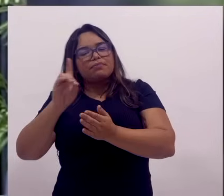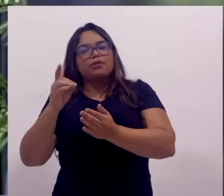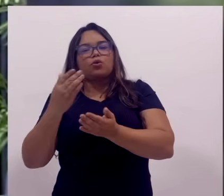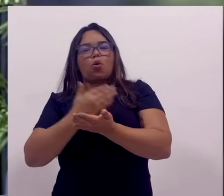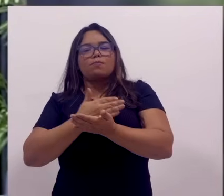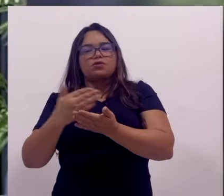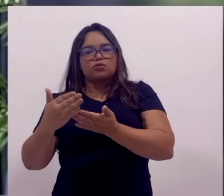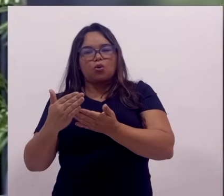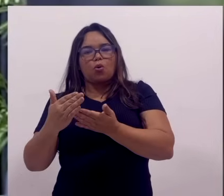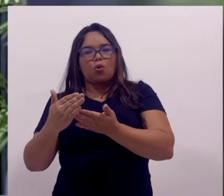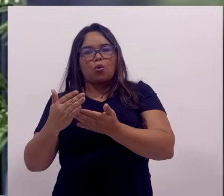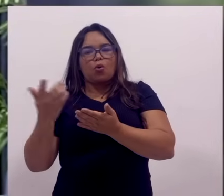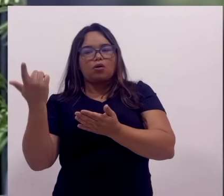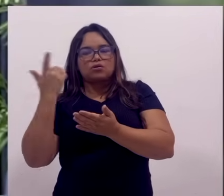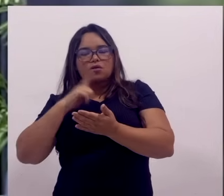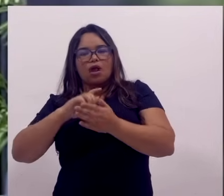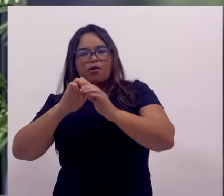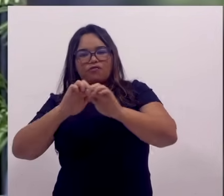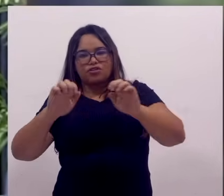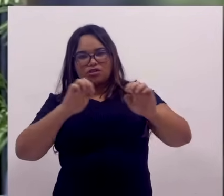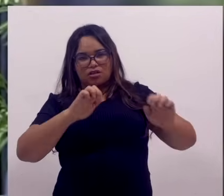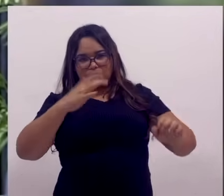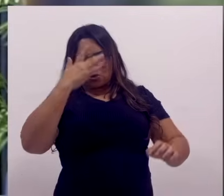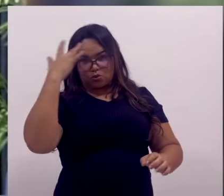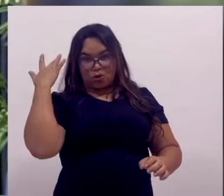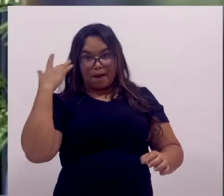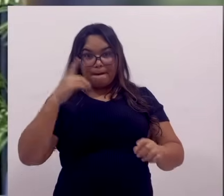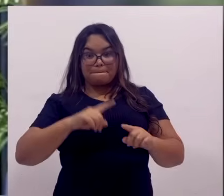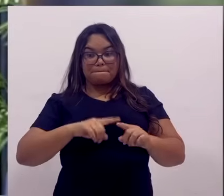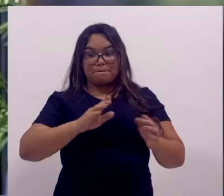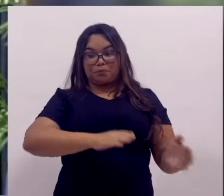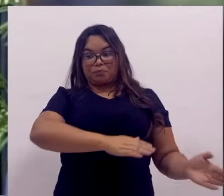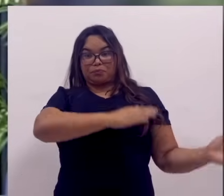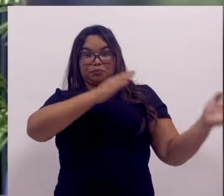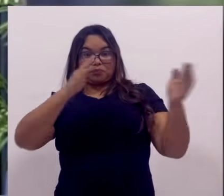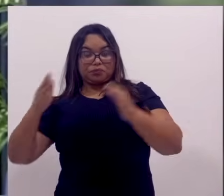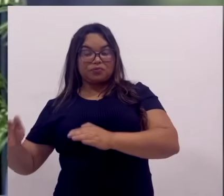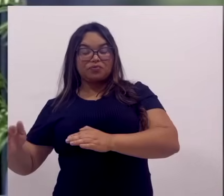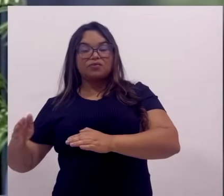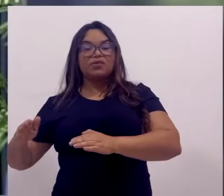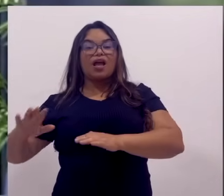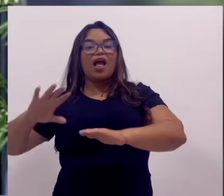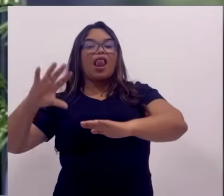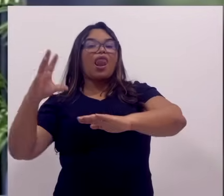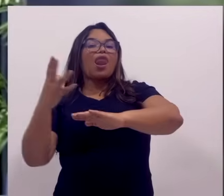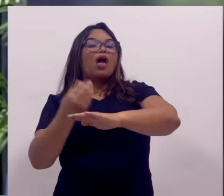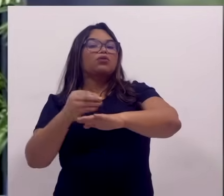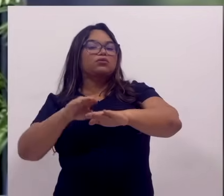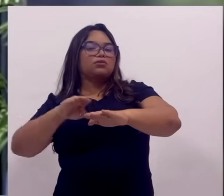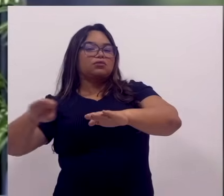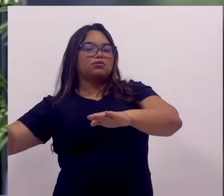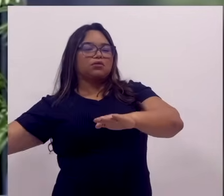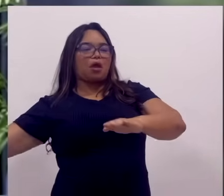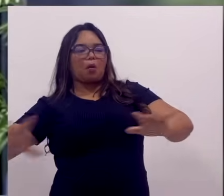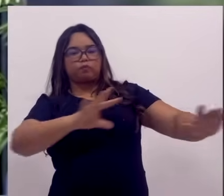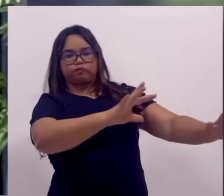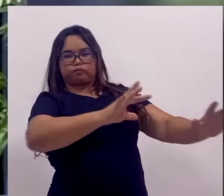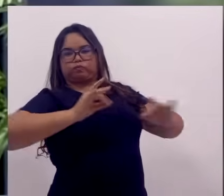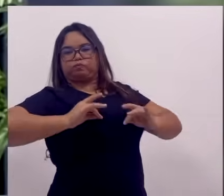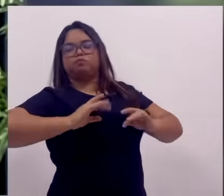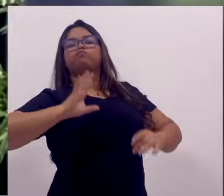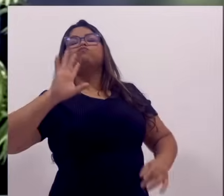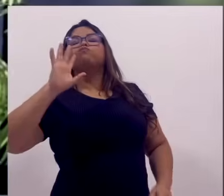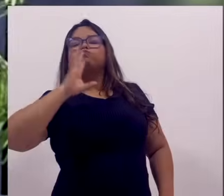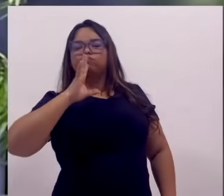consolidação. E a palavra foi mais uma vez apresentada em sua plenitude. E Laodiceia herdou